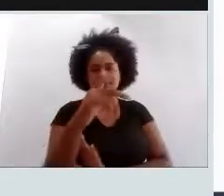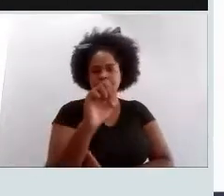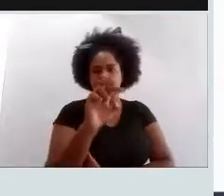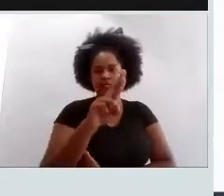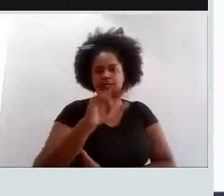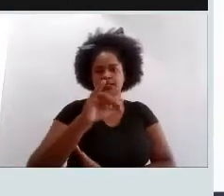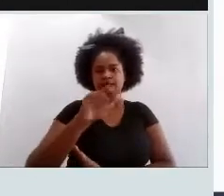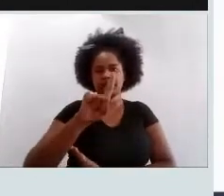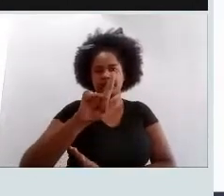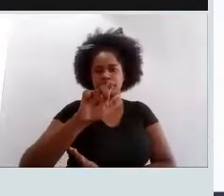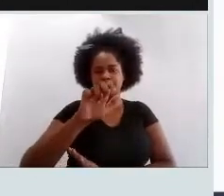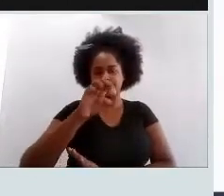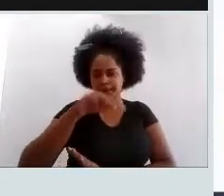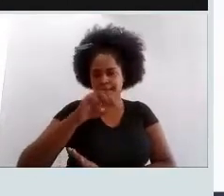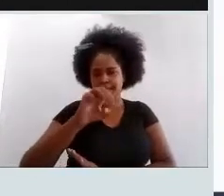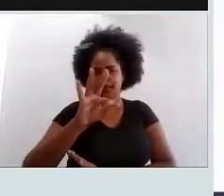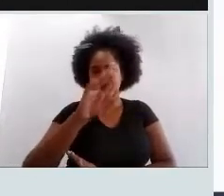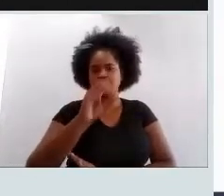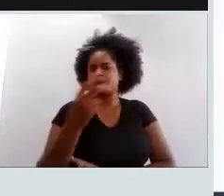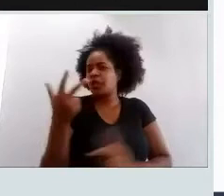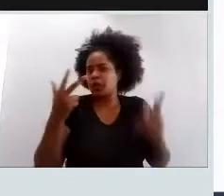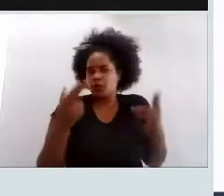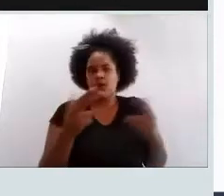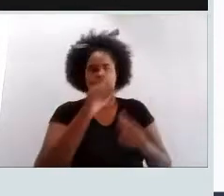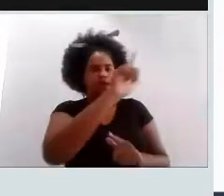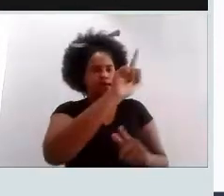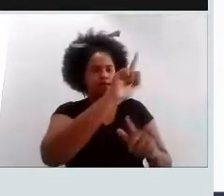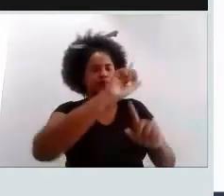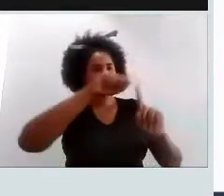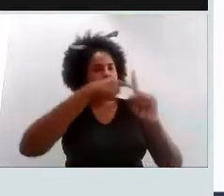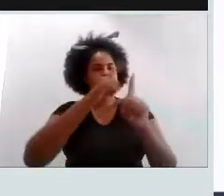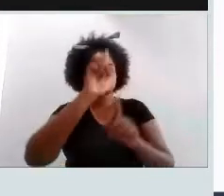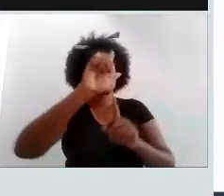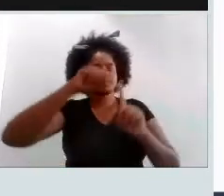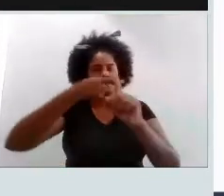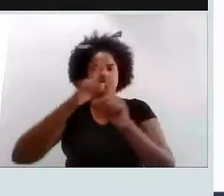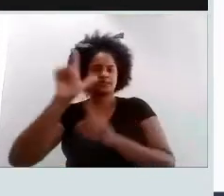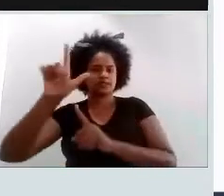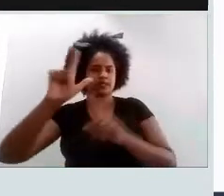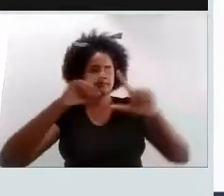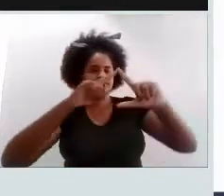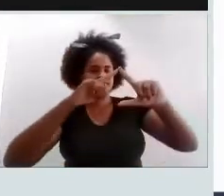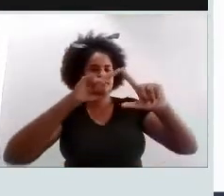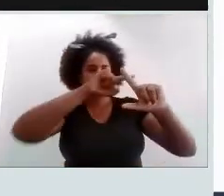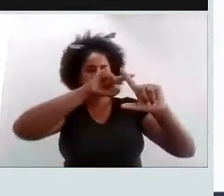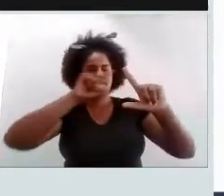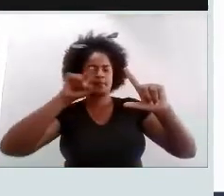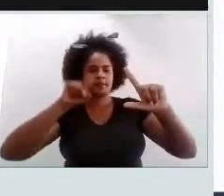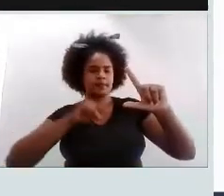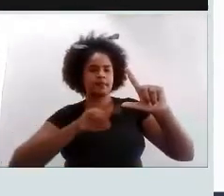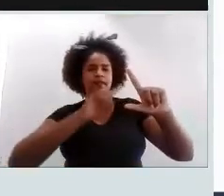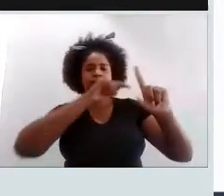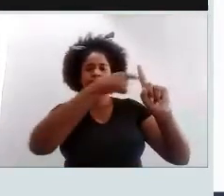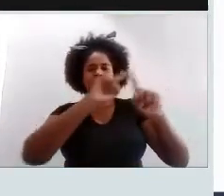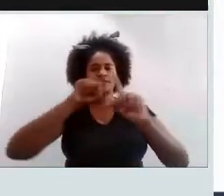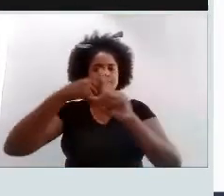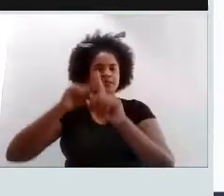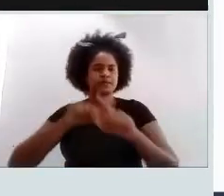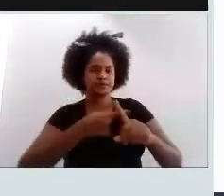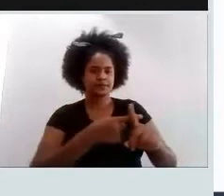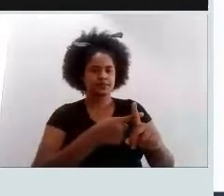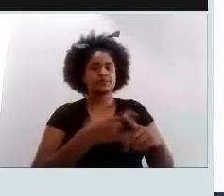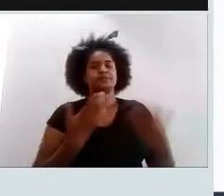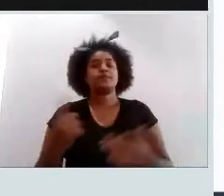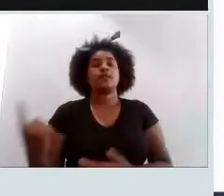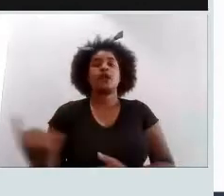3L, ou L mais L mais L, e a altura, se a gente dividir da ponta